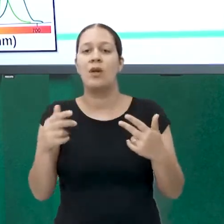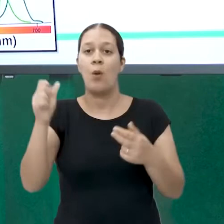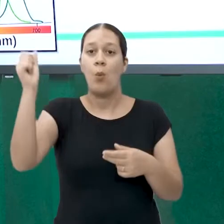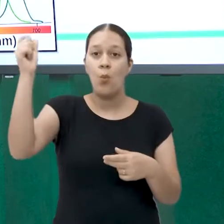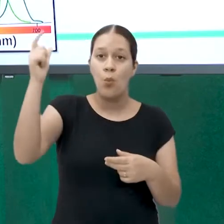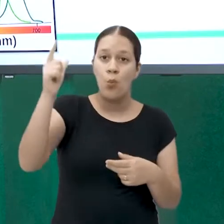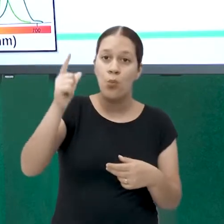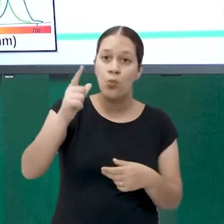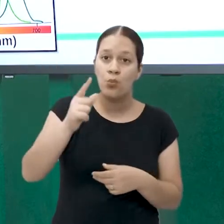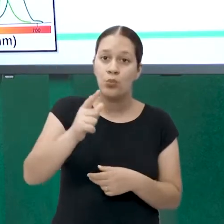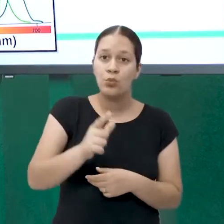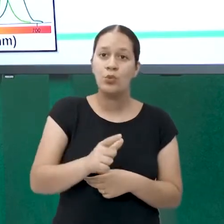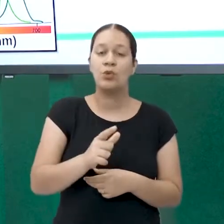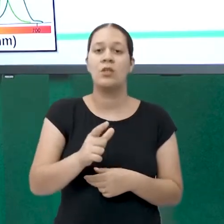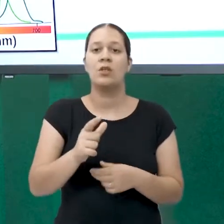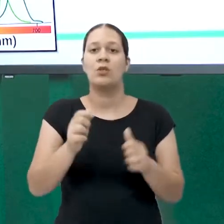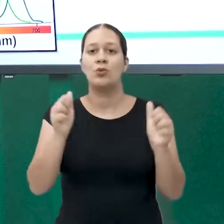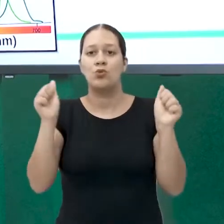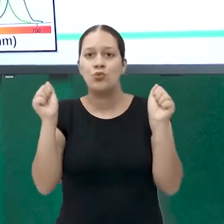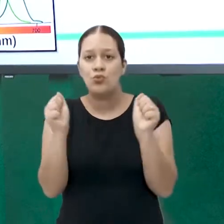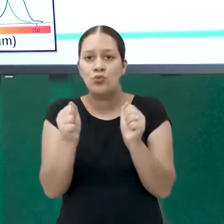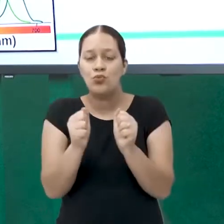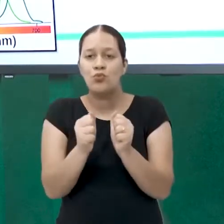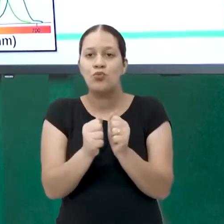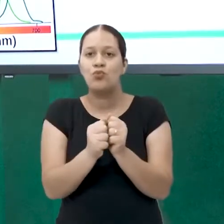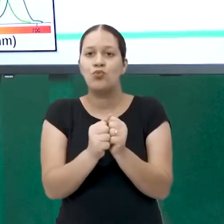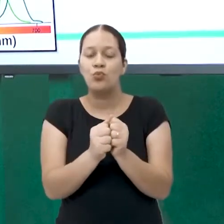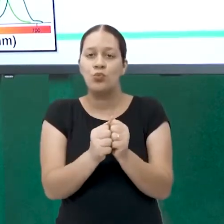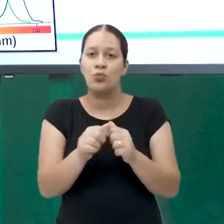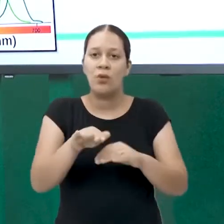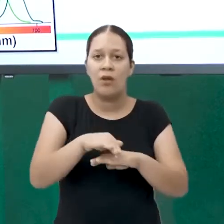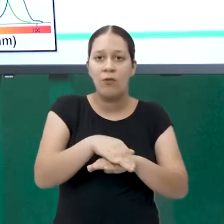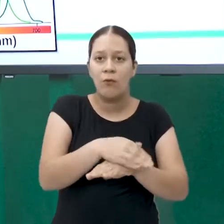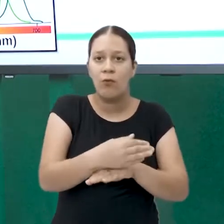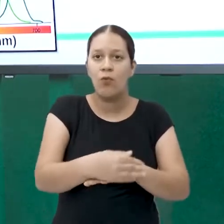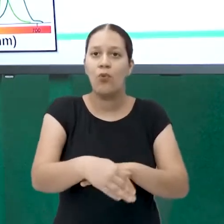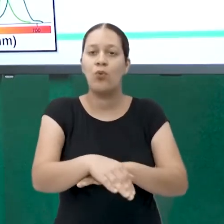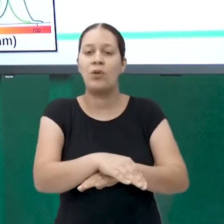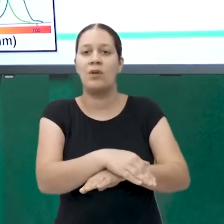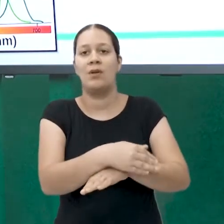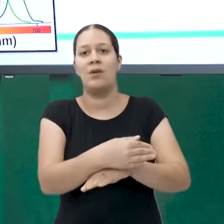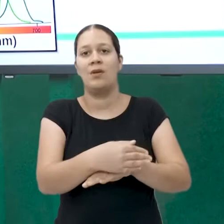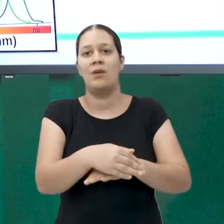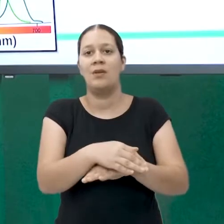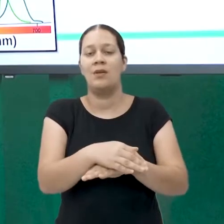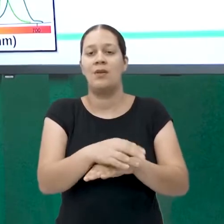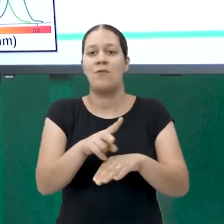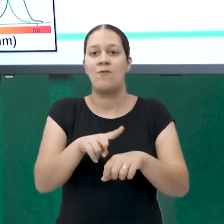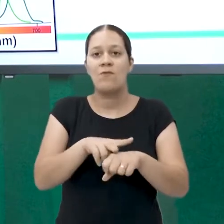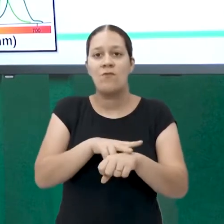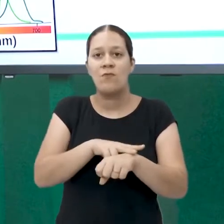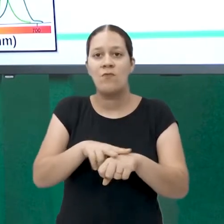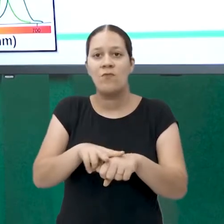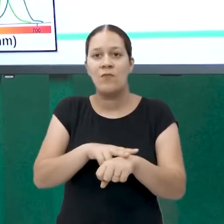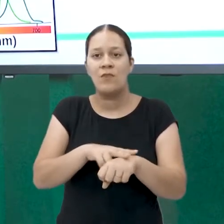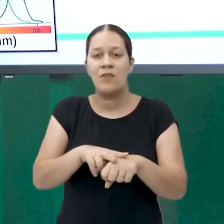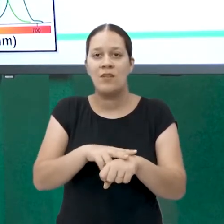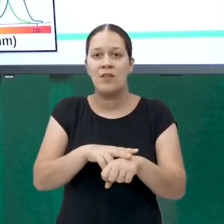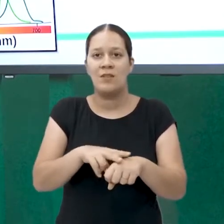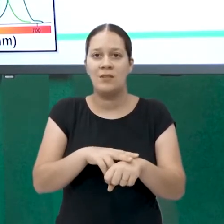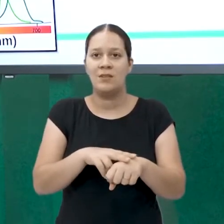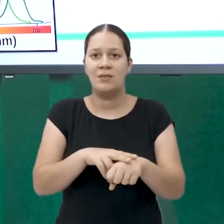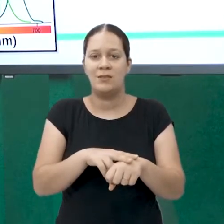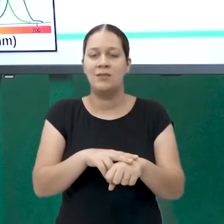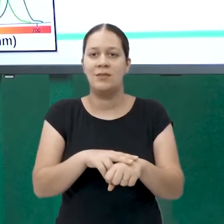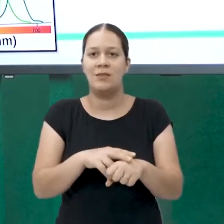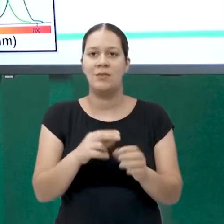verde porque todos os feixes de luz que juntos formam luz branca estão chegando nessa folha, tá? Só que o